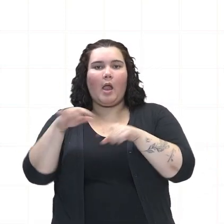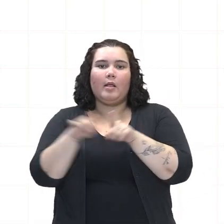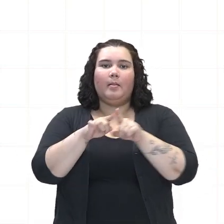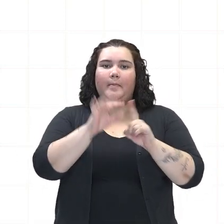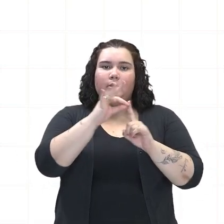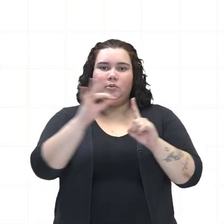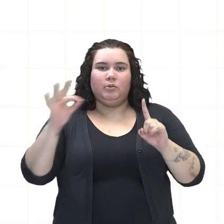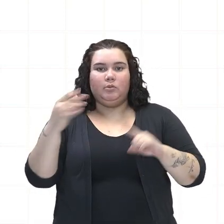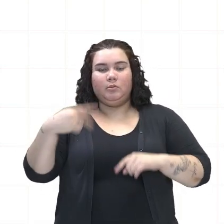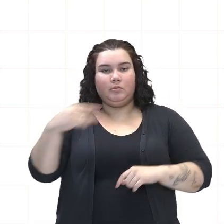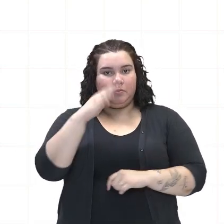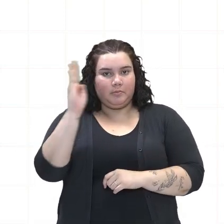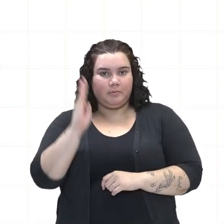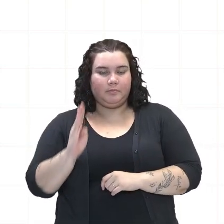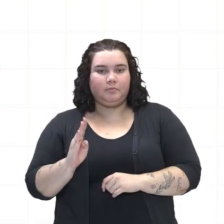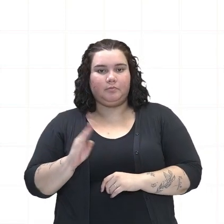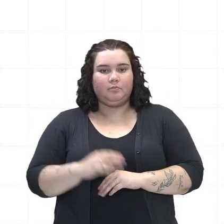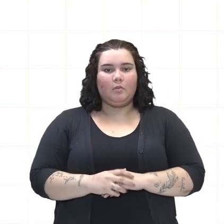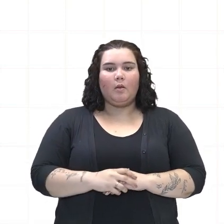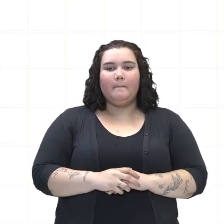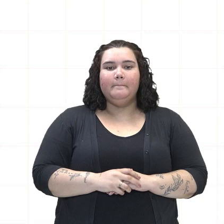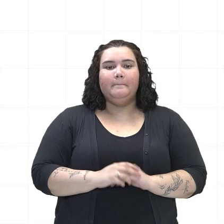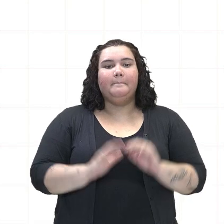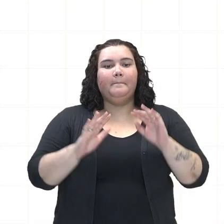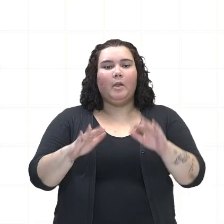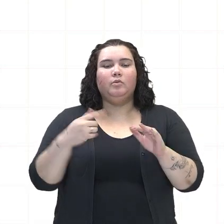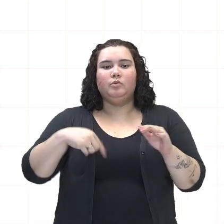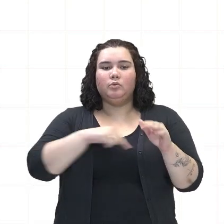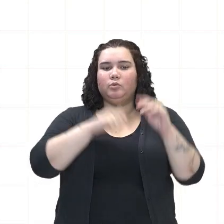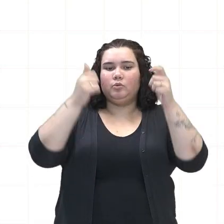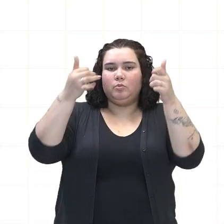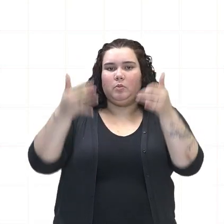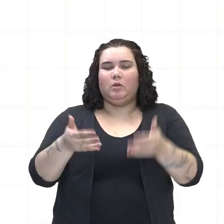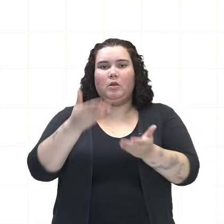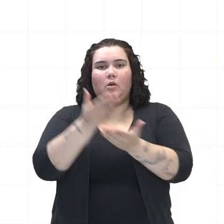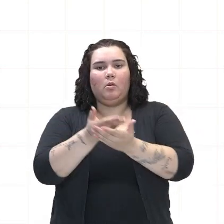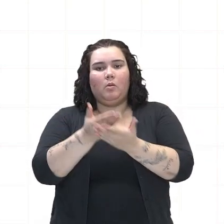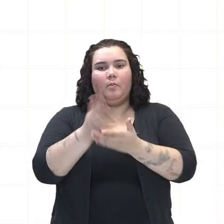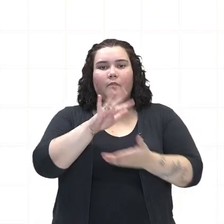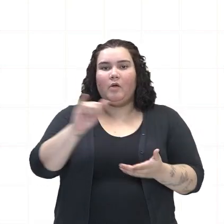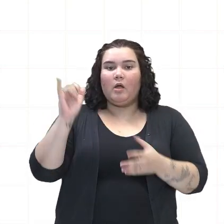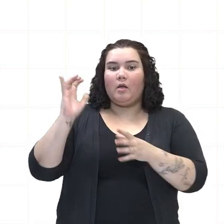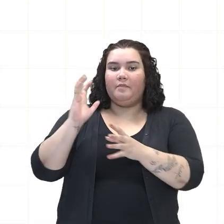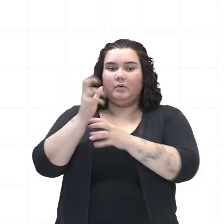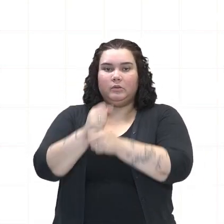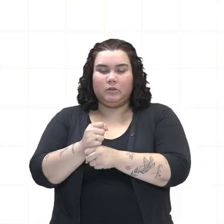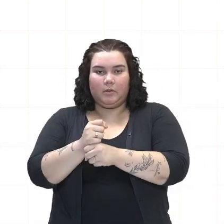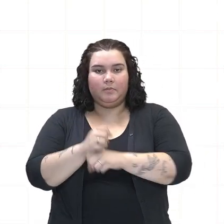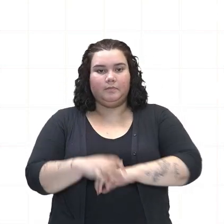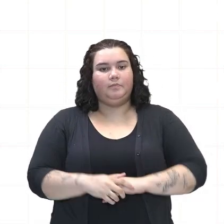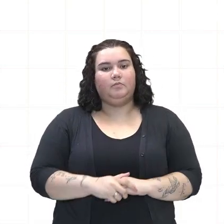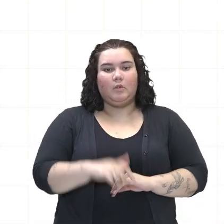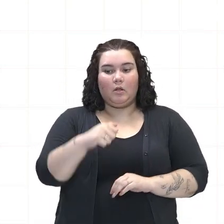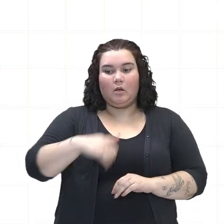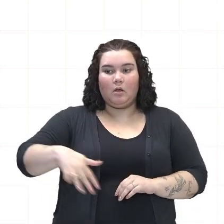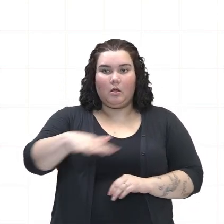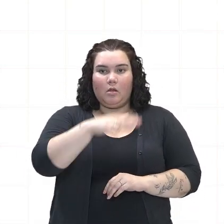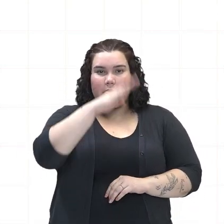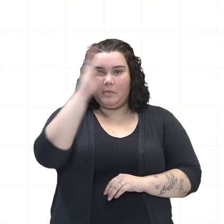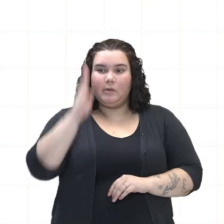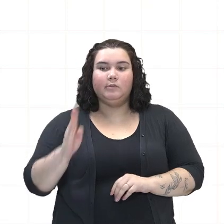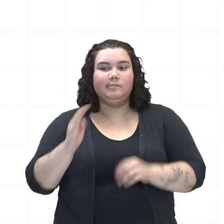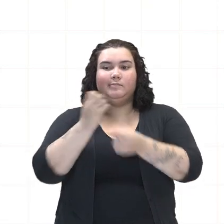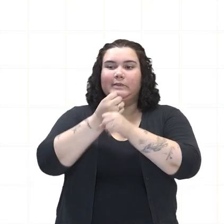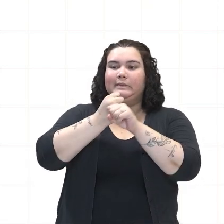mesmo, né? Mas qual é a situação, pessoal, que a gente comentou na aula e que a gente vai relembrar agora? O território brasileiro ele é muito grande,